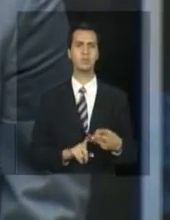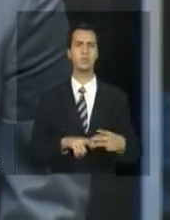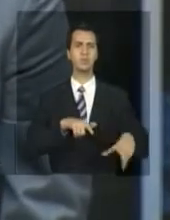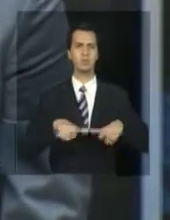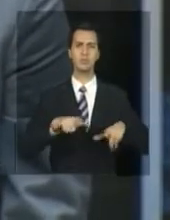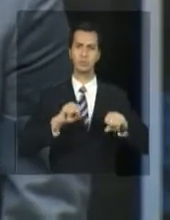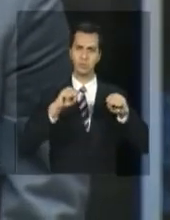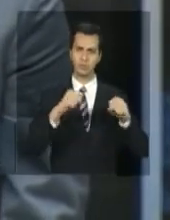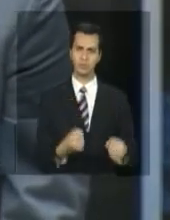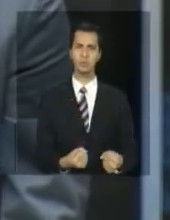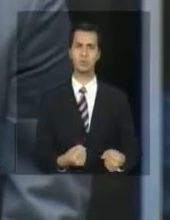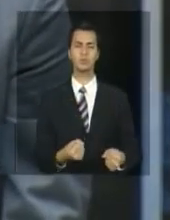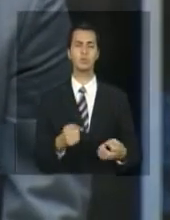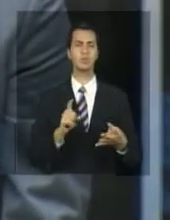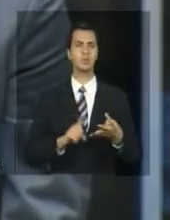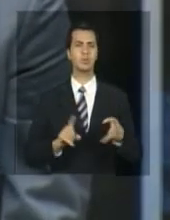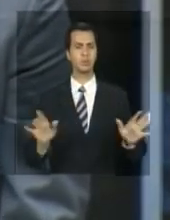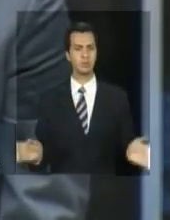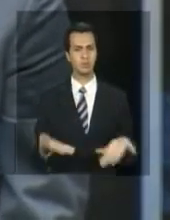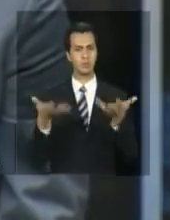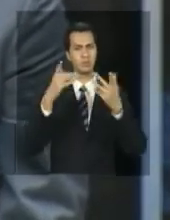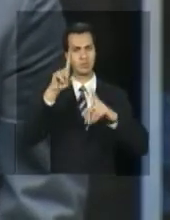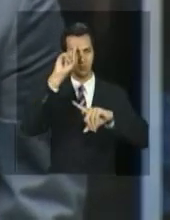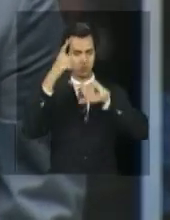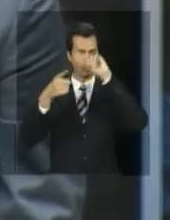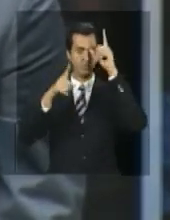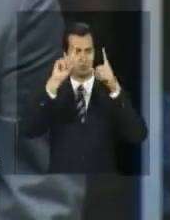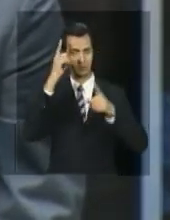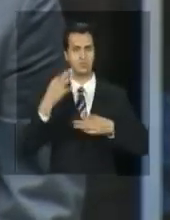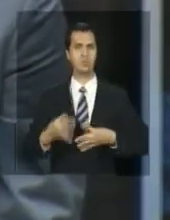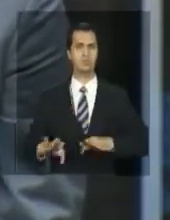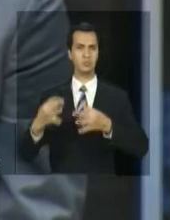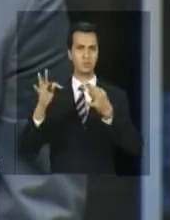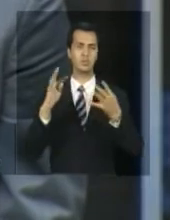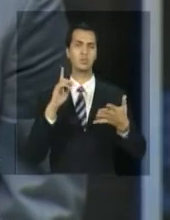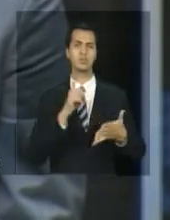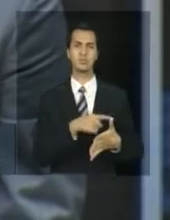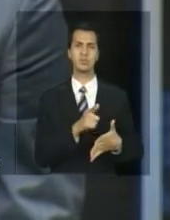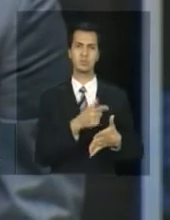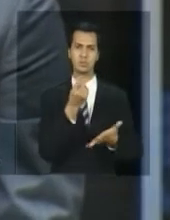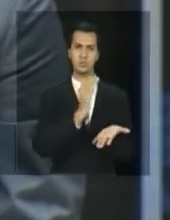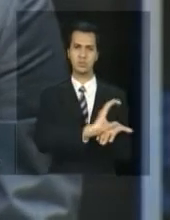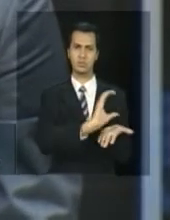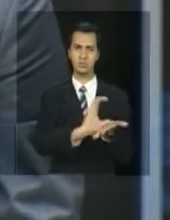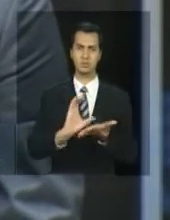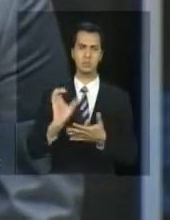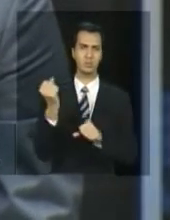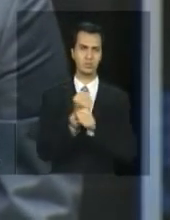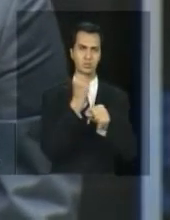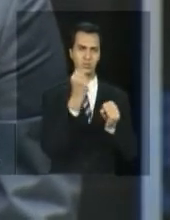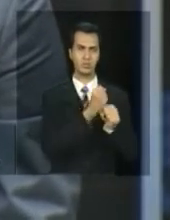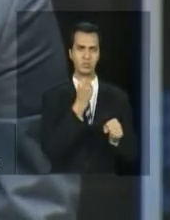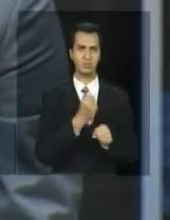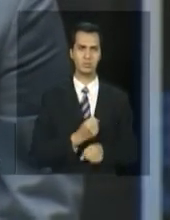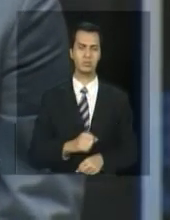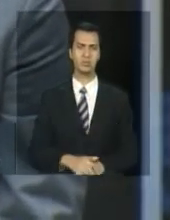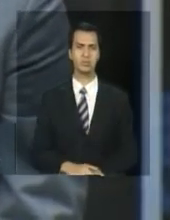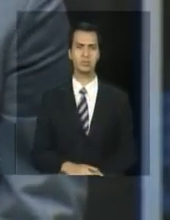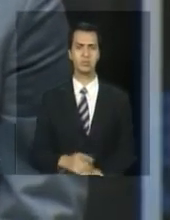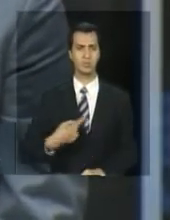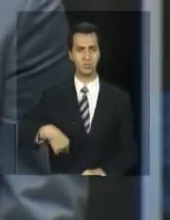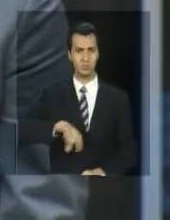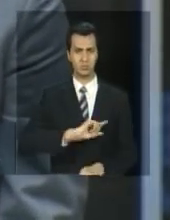de trabalho, estímulo à inovação tecnológica e investimentos de infraestrutura.